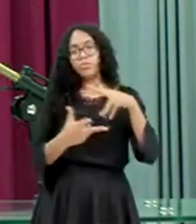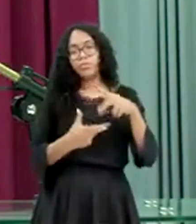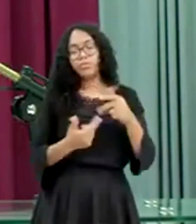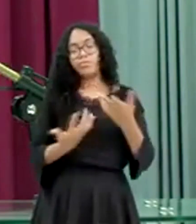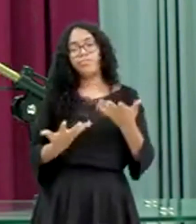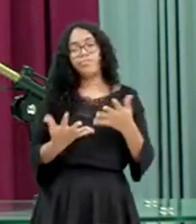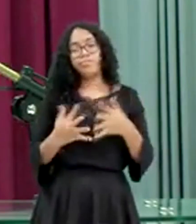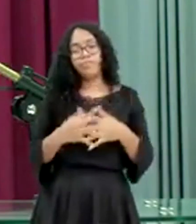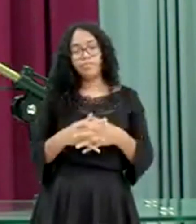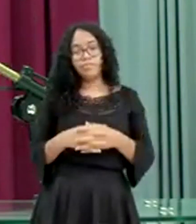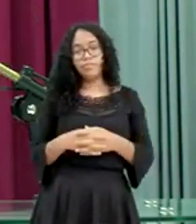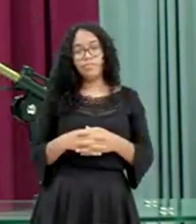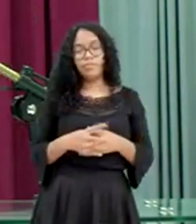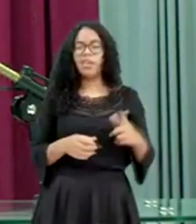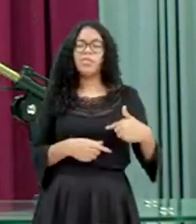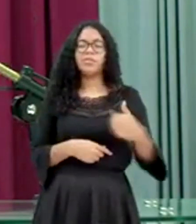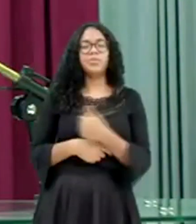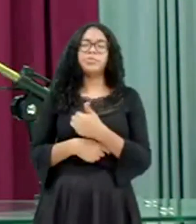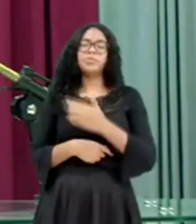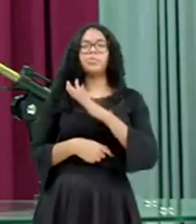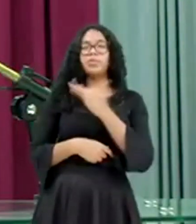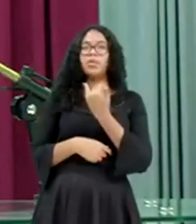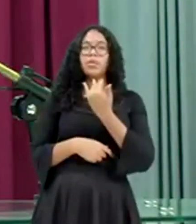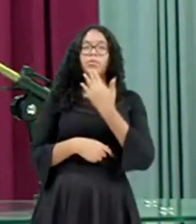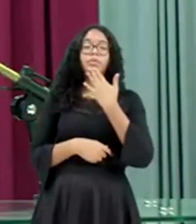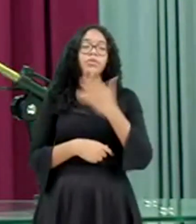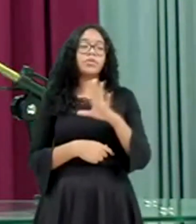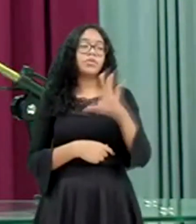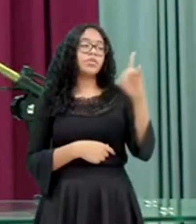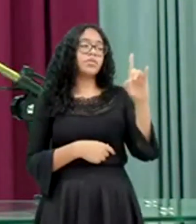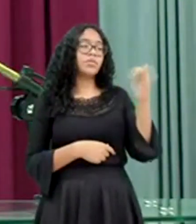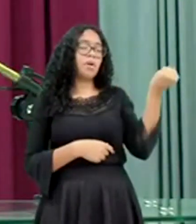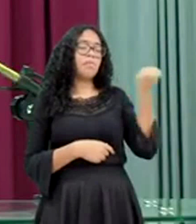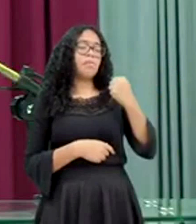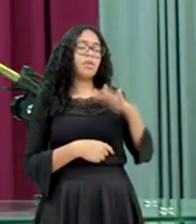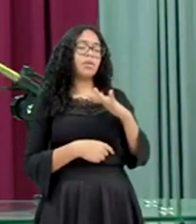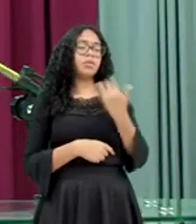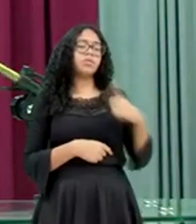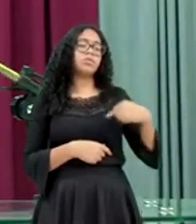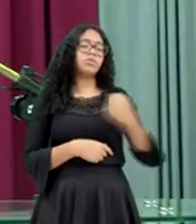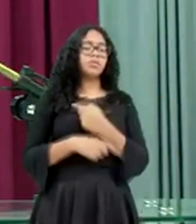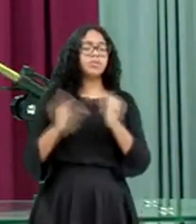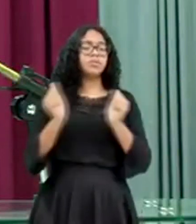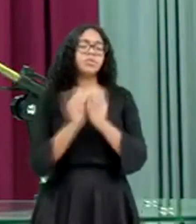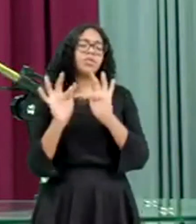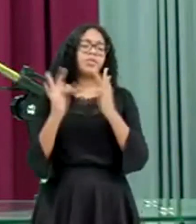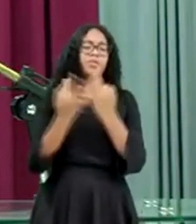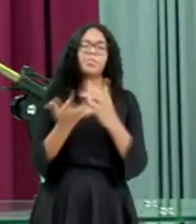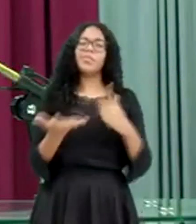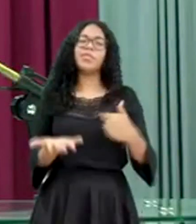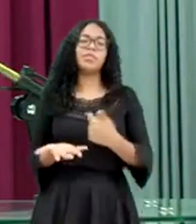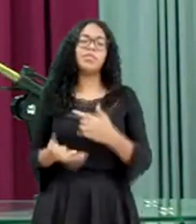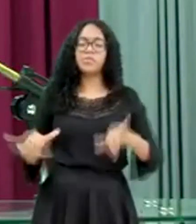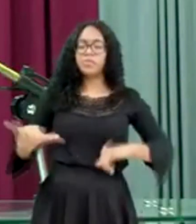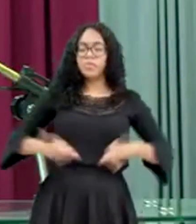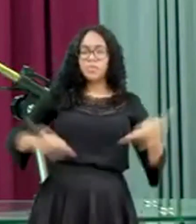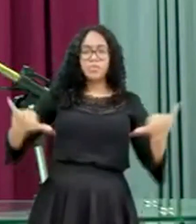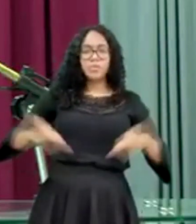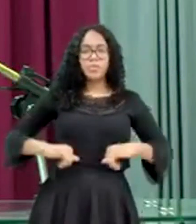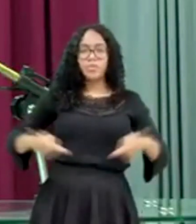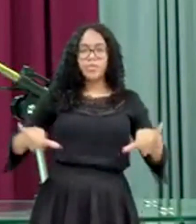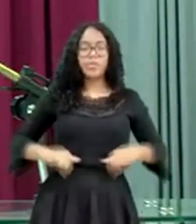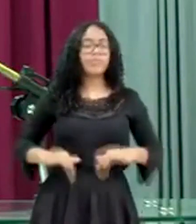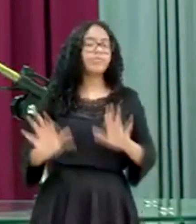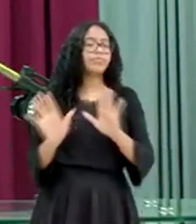vamos nos entregar e vamos logo morrer. Vamos pedir logo a Deus que mate a nós e a nossa casa logo para a gente nem sofrer.